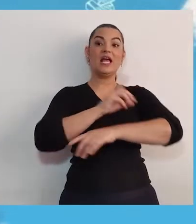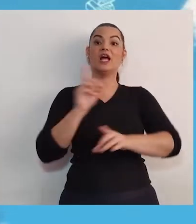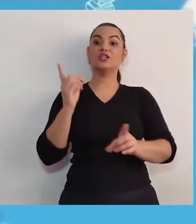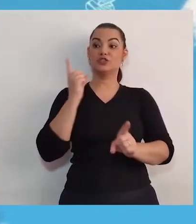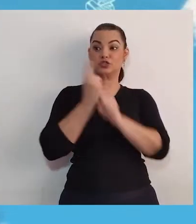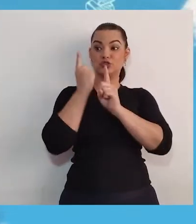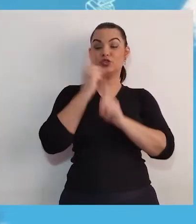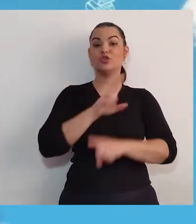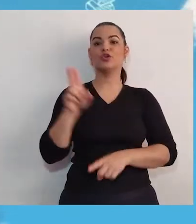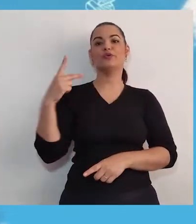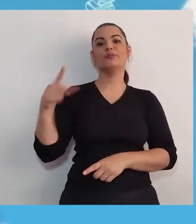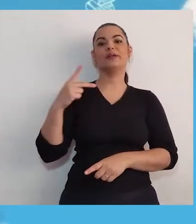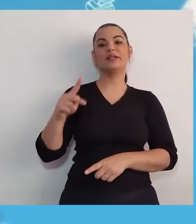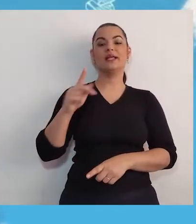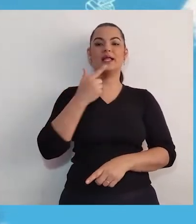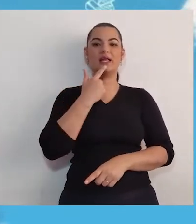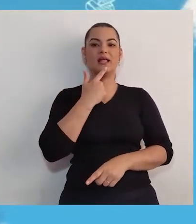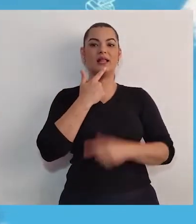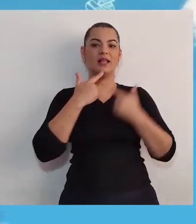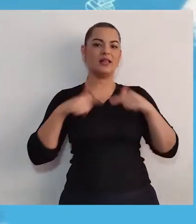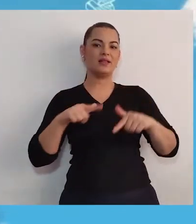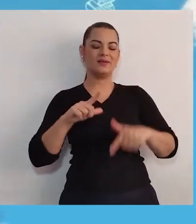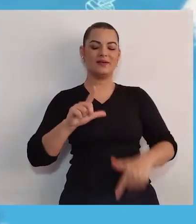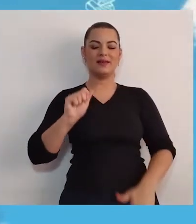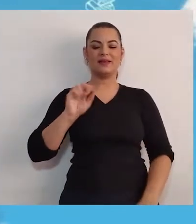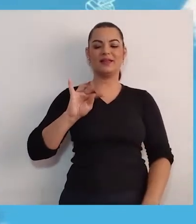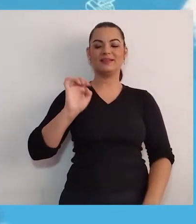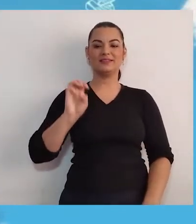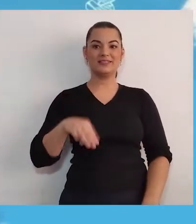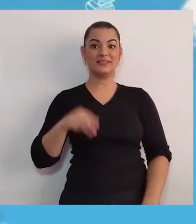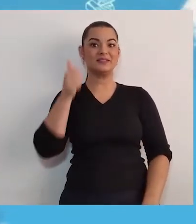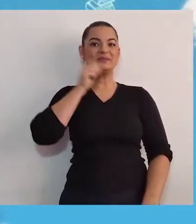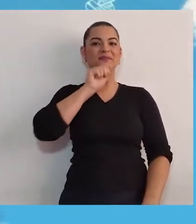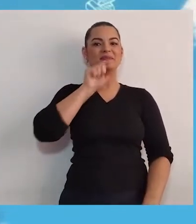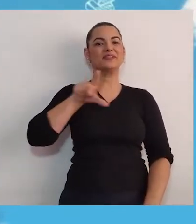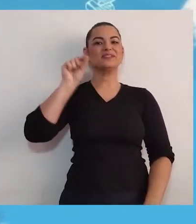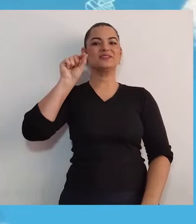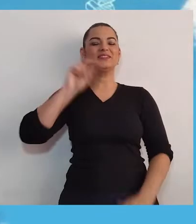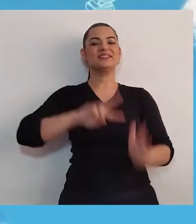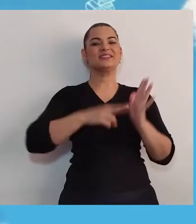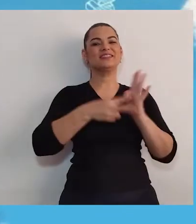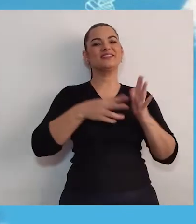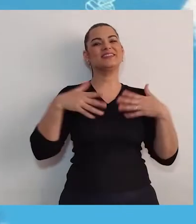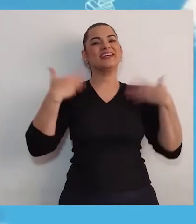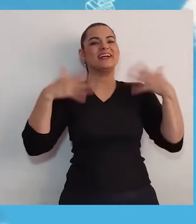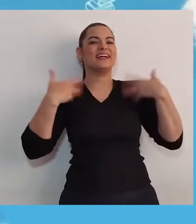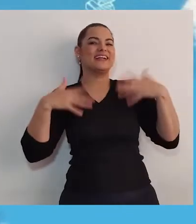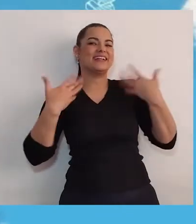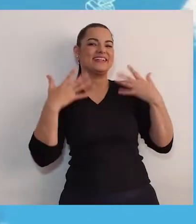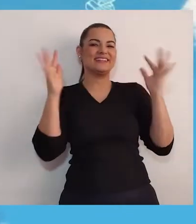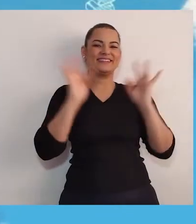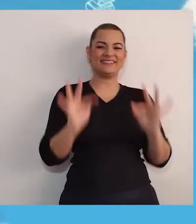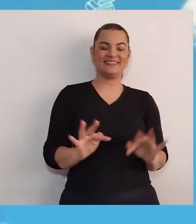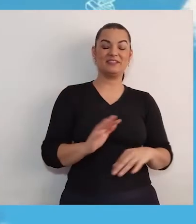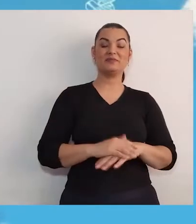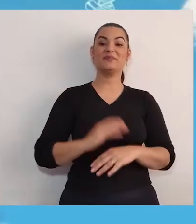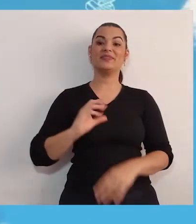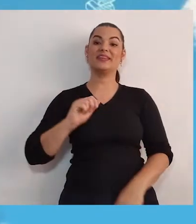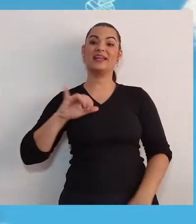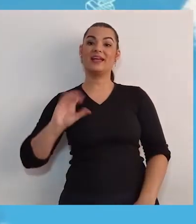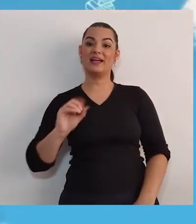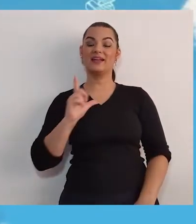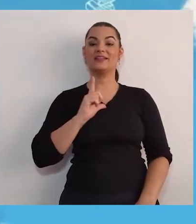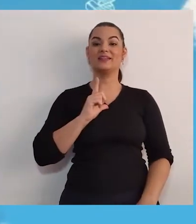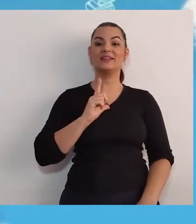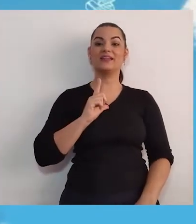quem escolheu e significa feliz, contente e alegre. O Caio tem 2